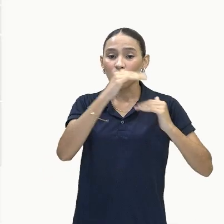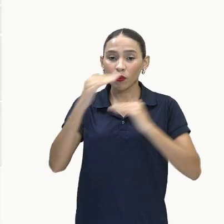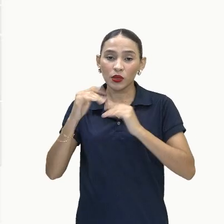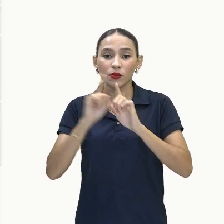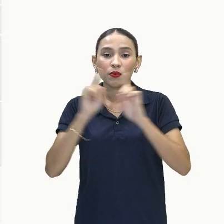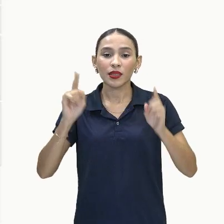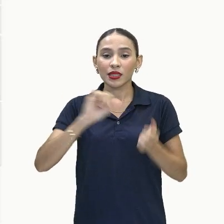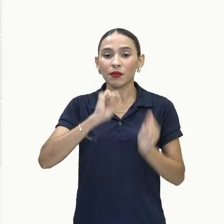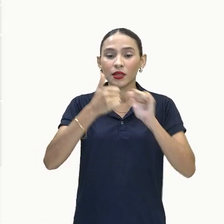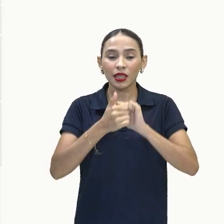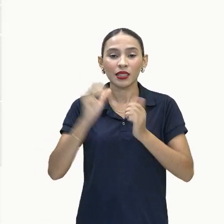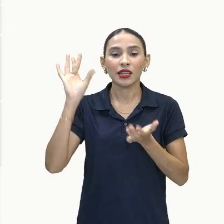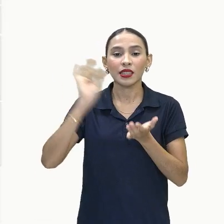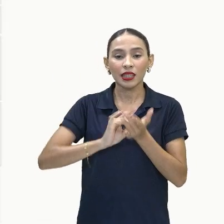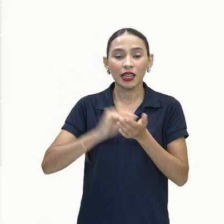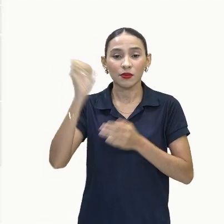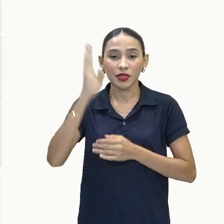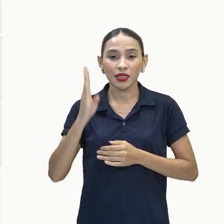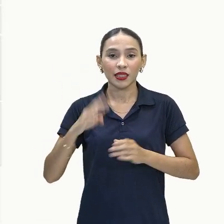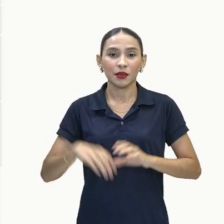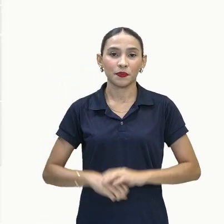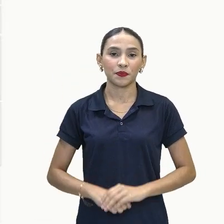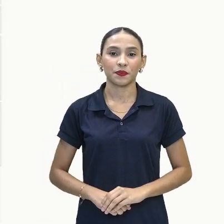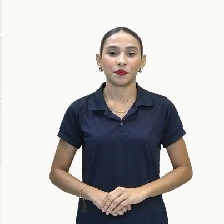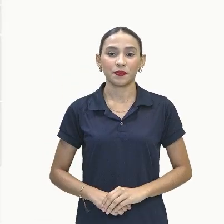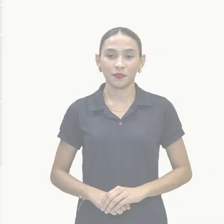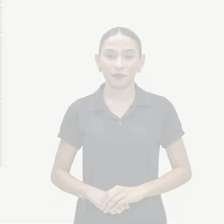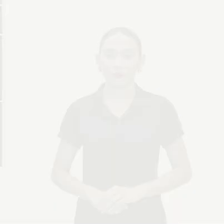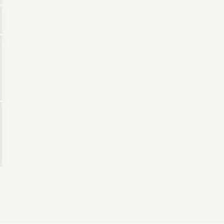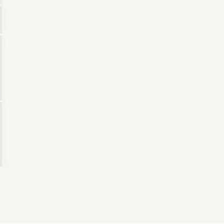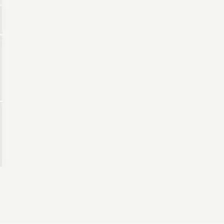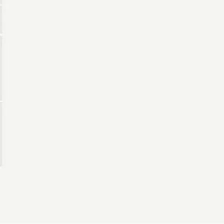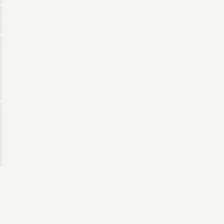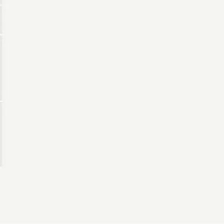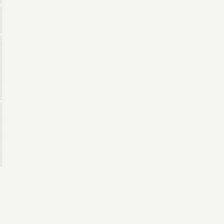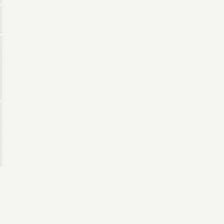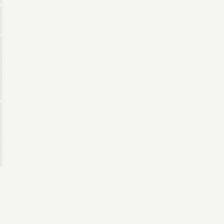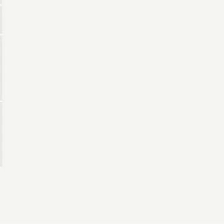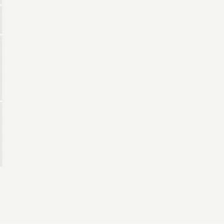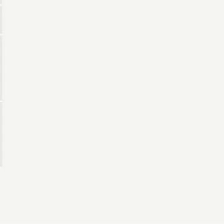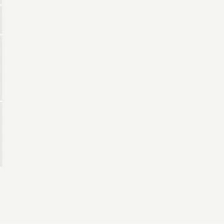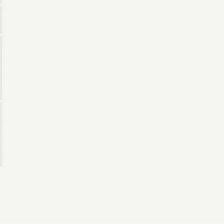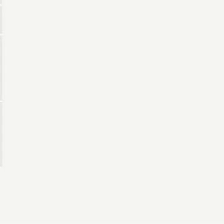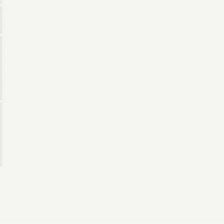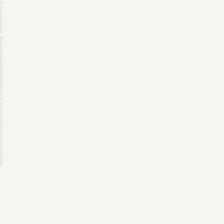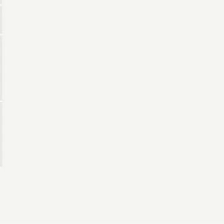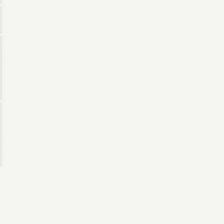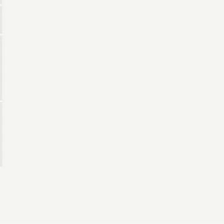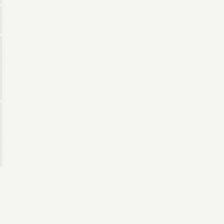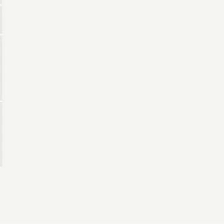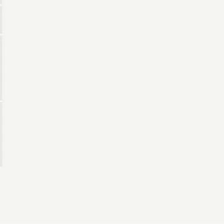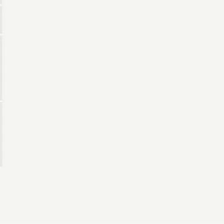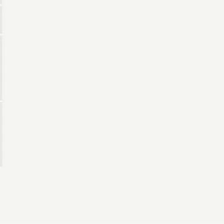mas adaptadas a realidades brasileiras. As vanguardas, elas foram a primeira, principalmente o surrealismo, foi a primeira